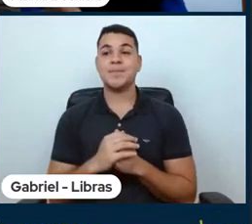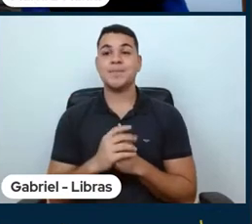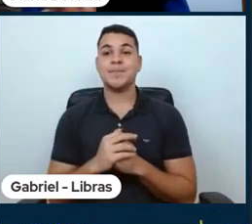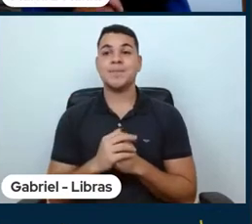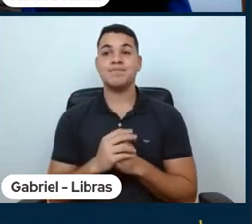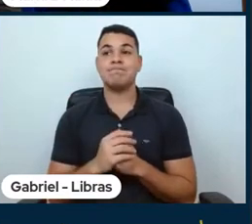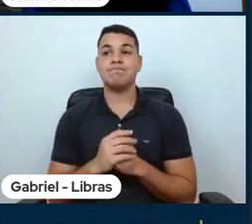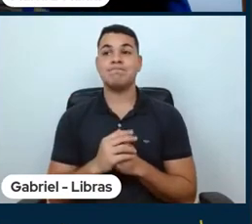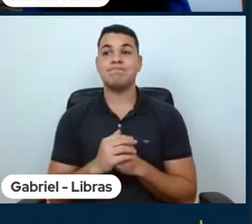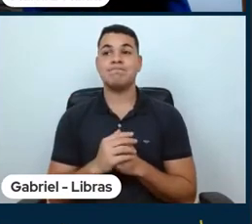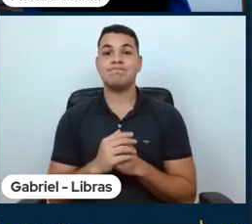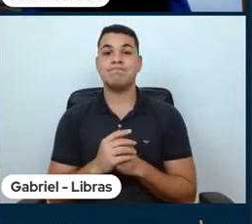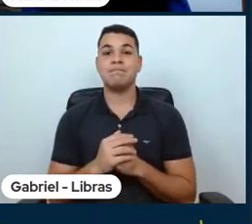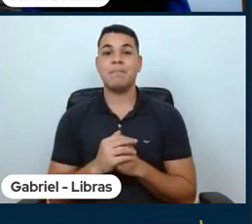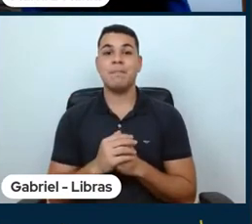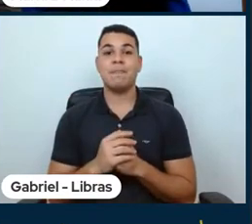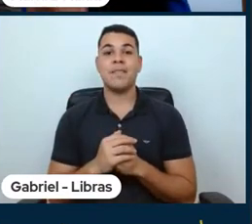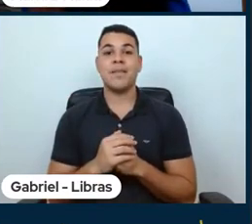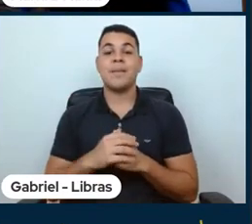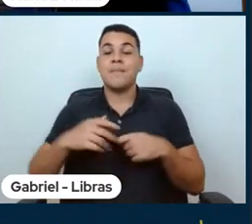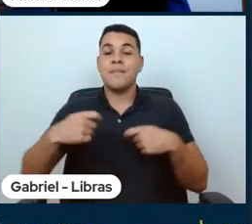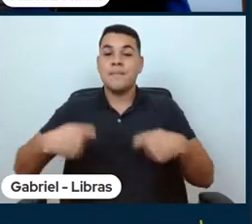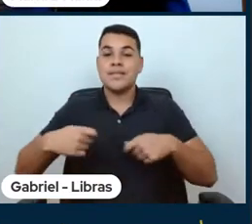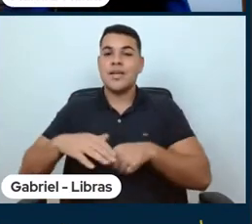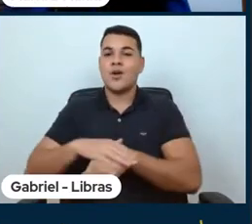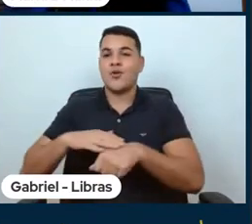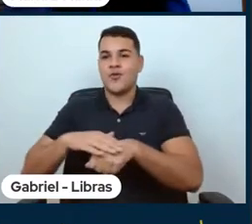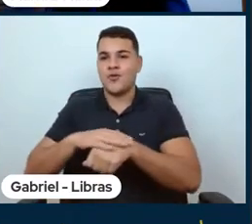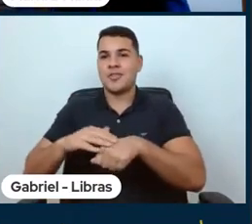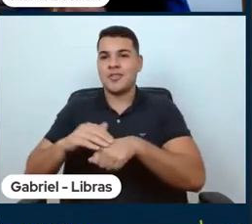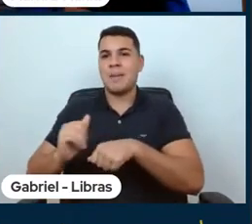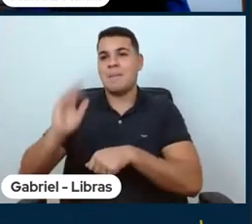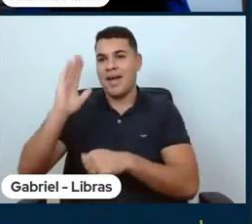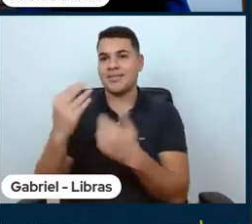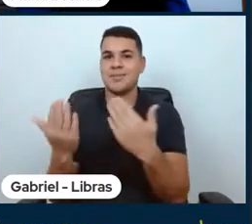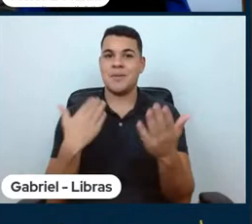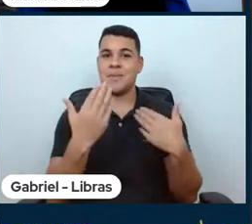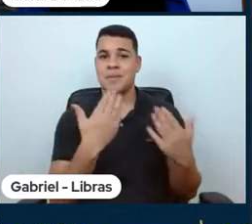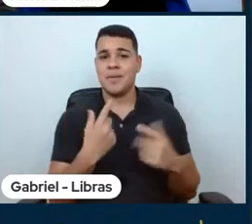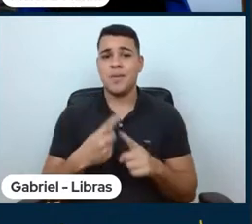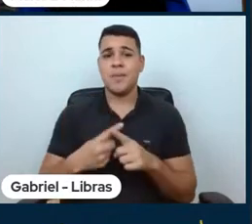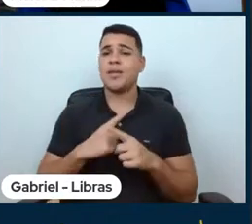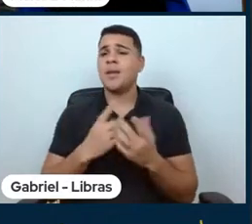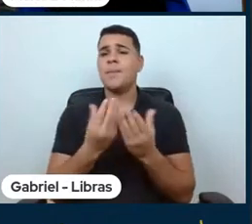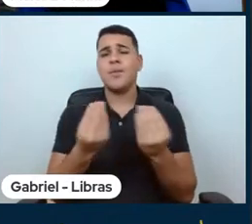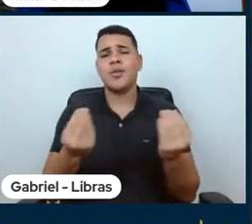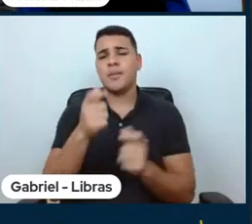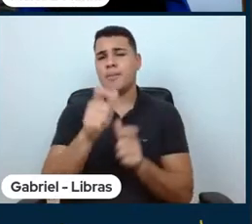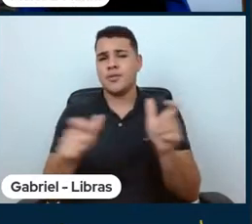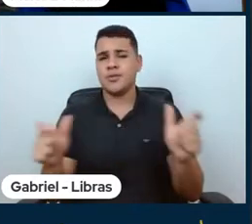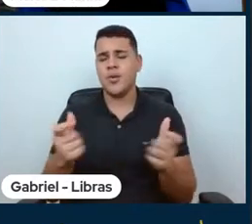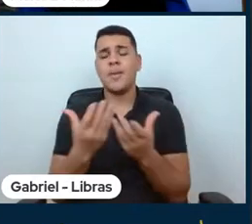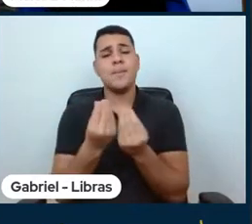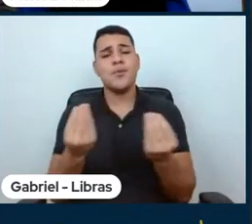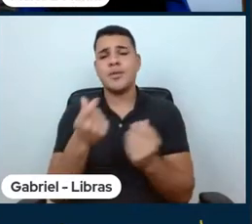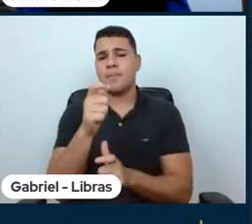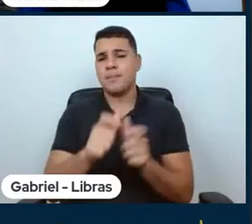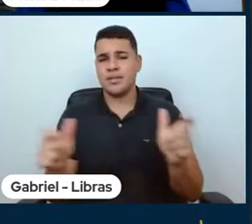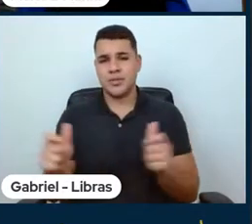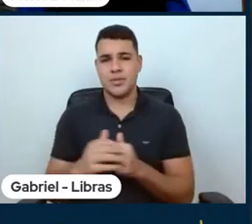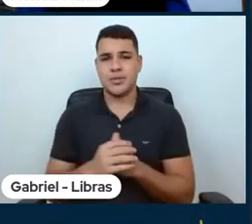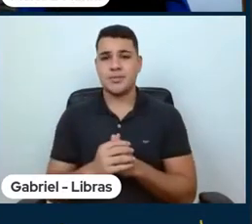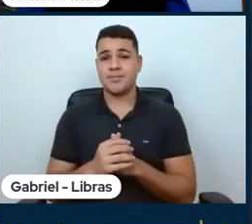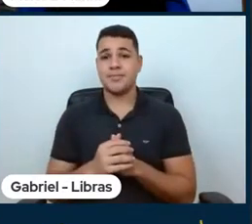acaba tendo que conversar muito mais com as pessoas, porque tem muita gente, tem muita gente. Você